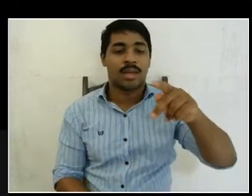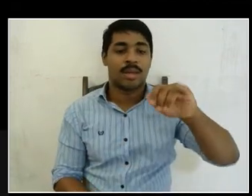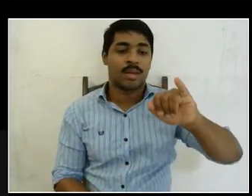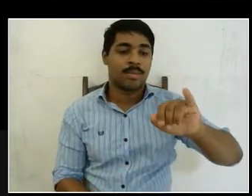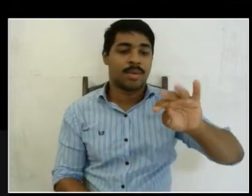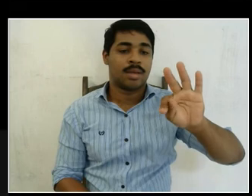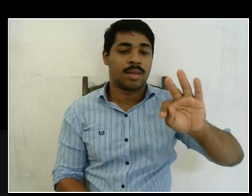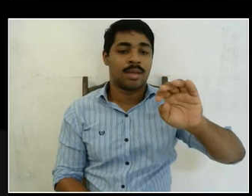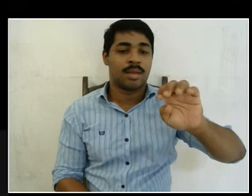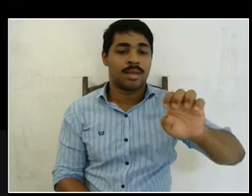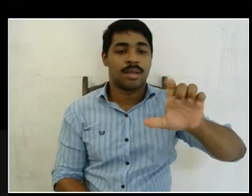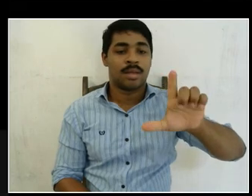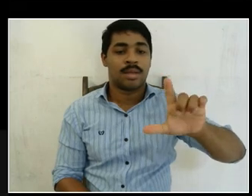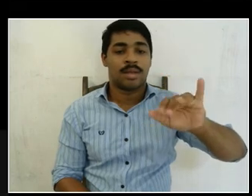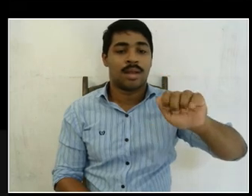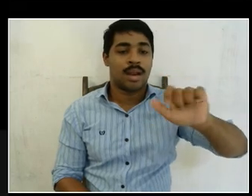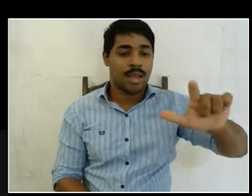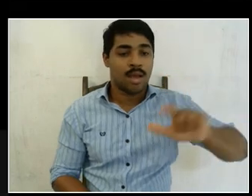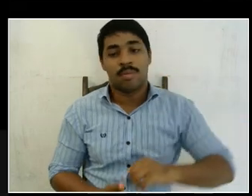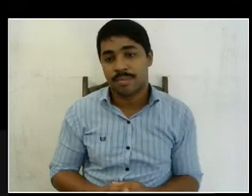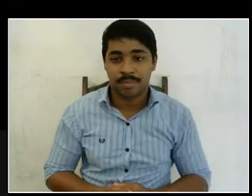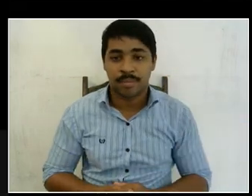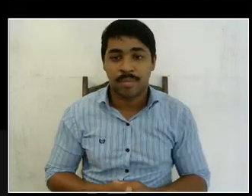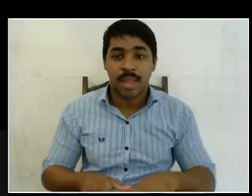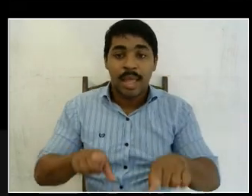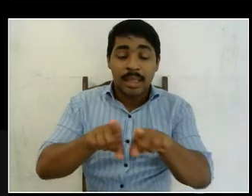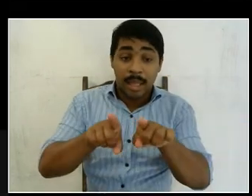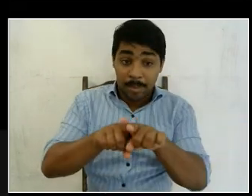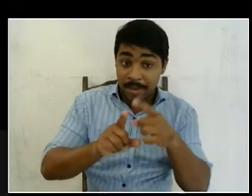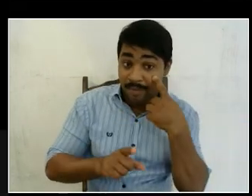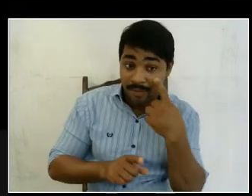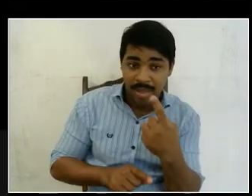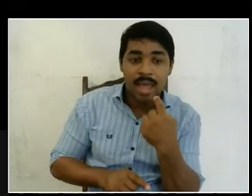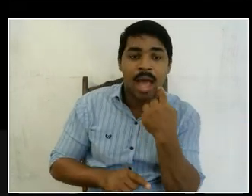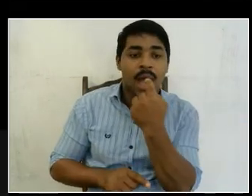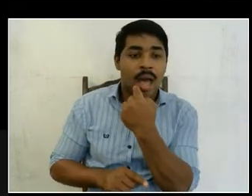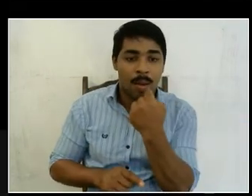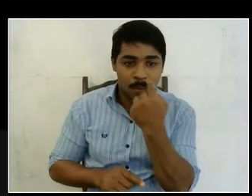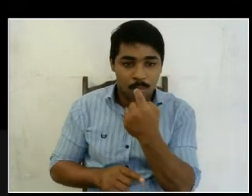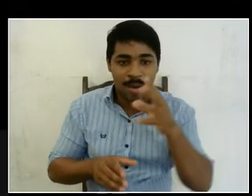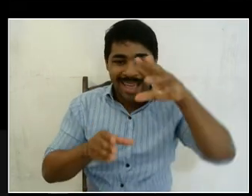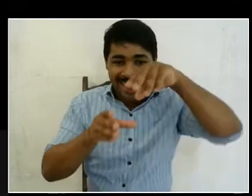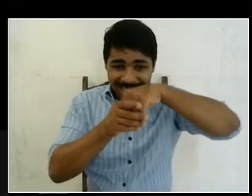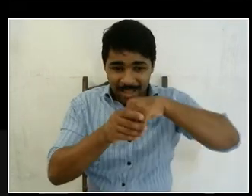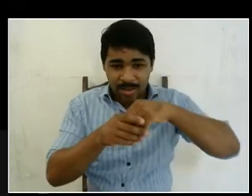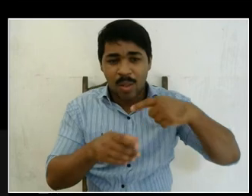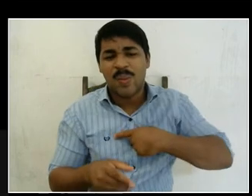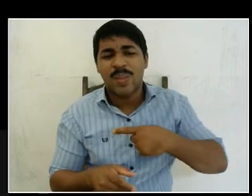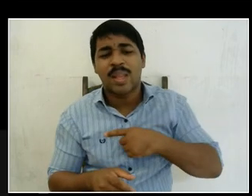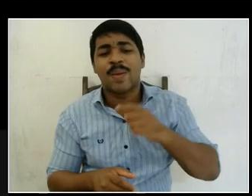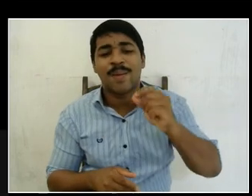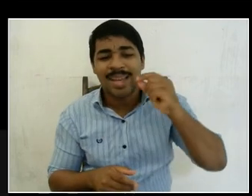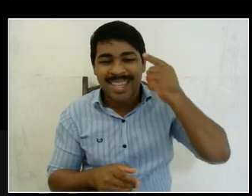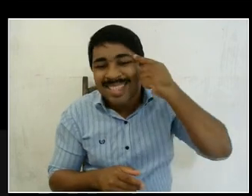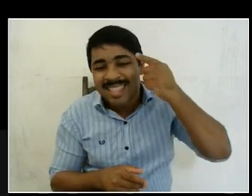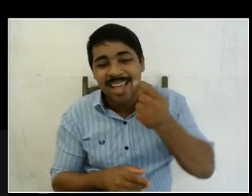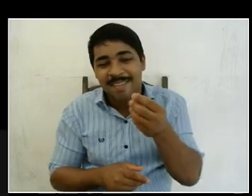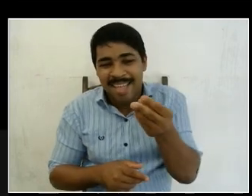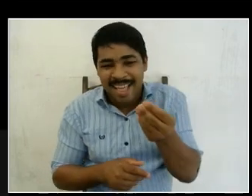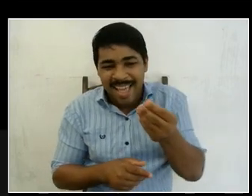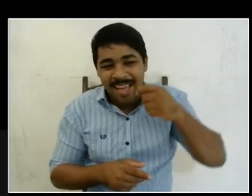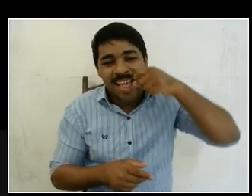corpo. E ele forma também as glândulas do nosso corpo. Por exemplo, aqui na boca nós temos as glândulas salivares, né?